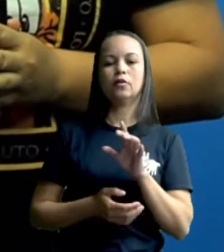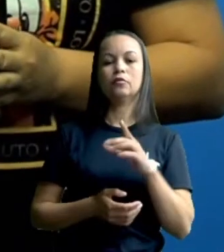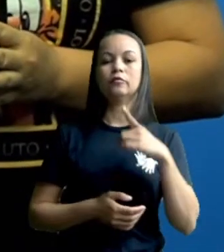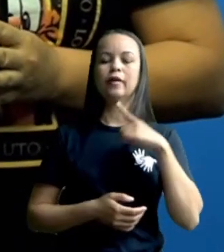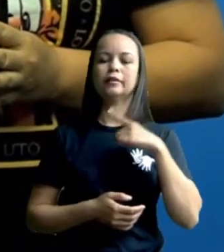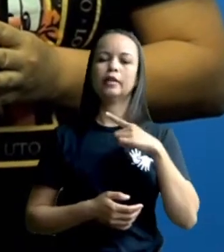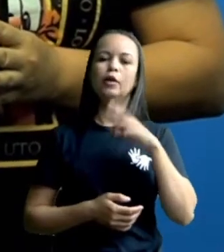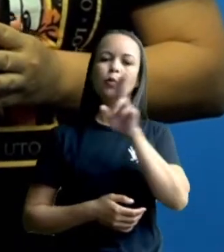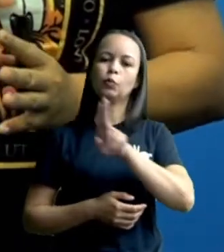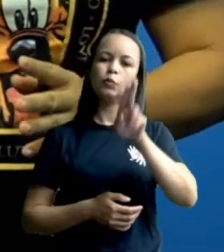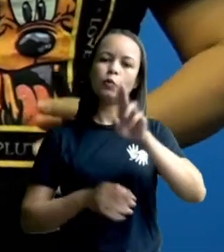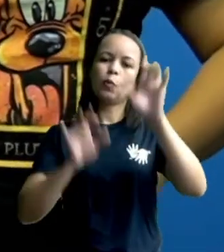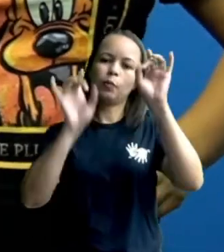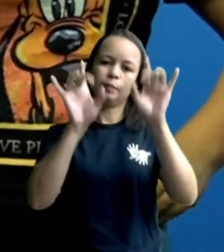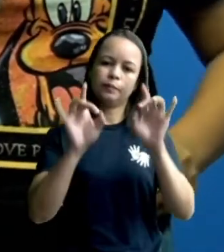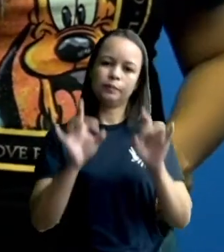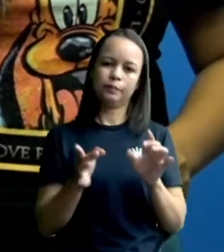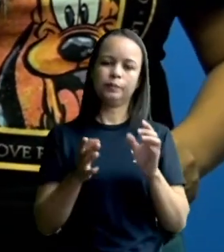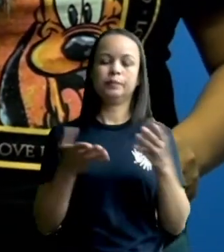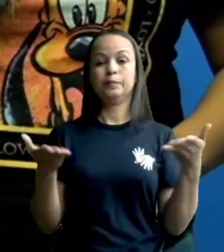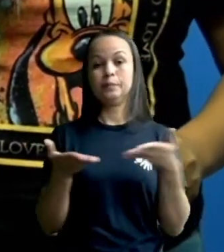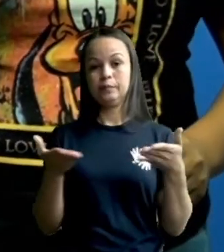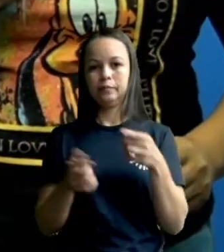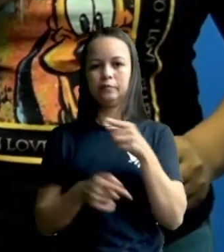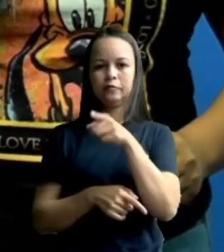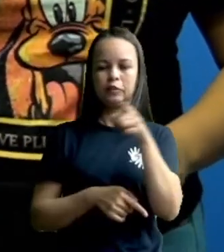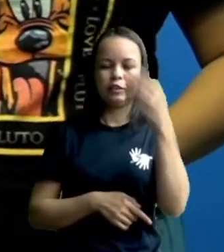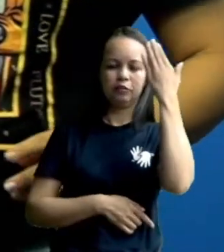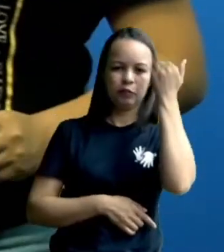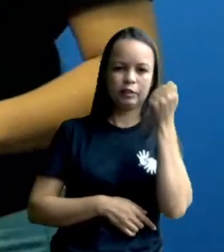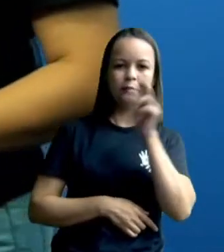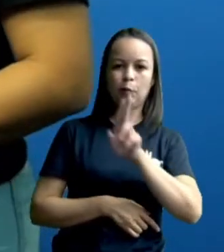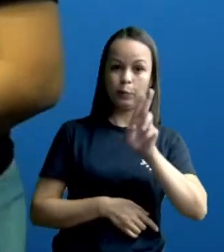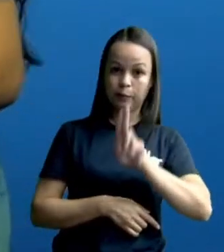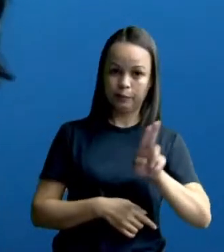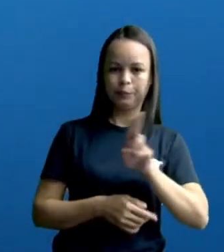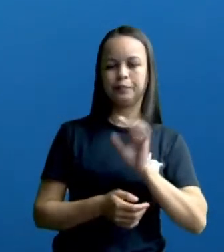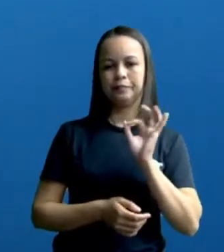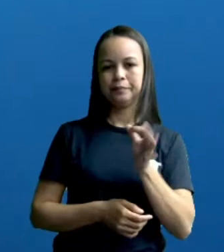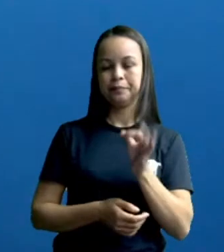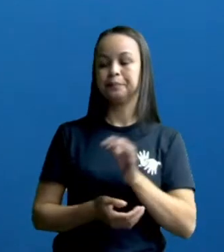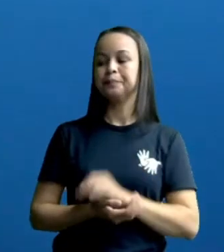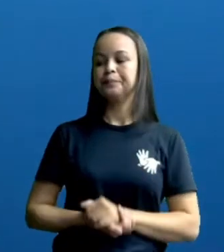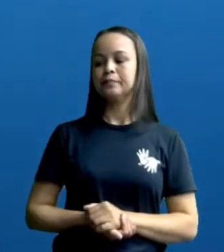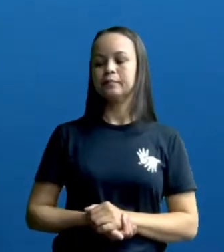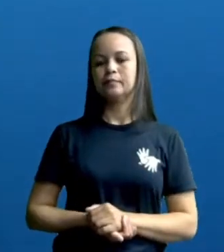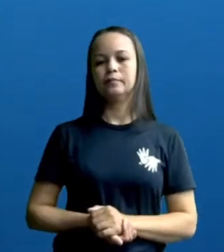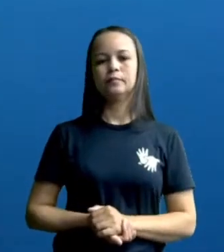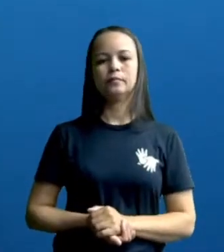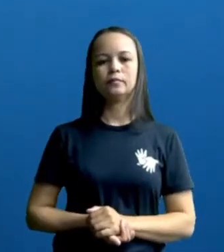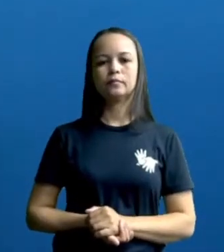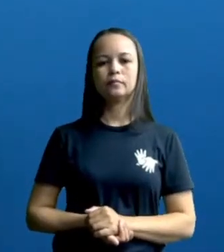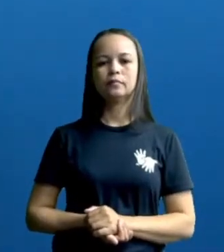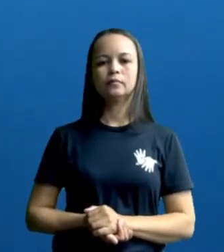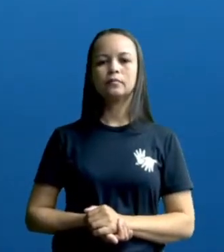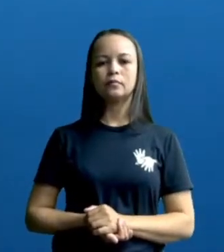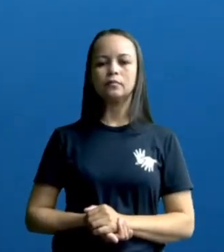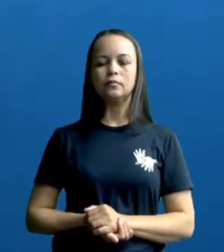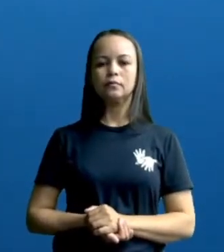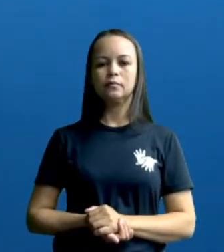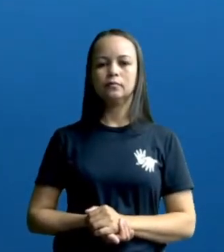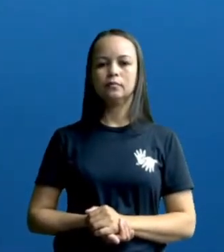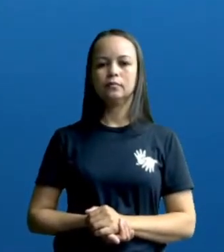nome especial. Então, é agora que vocês vão saber esses nomes, tá certo? Então, vamos lá. Olha